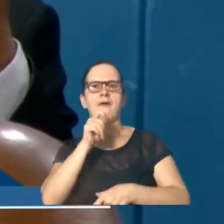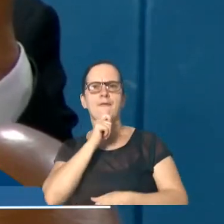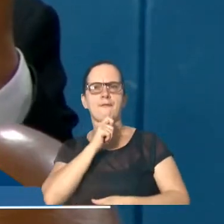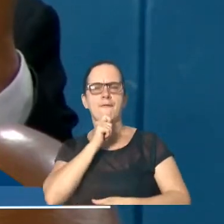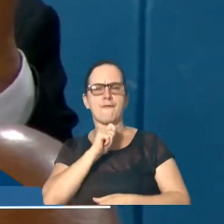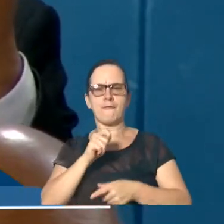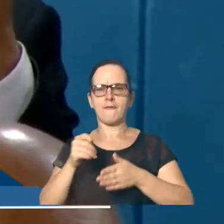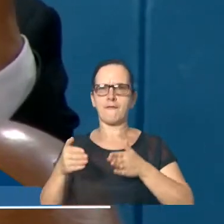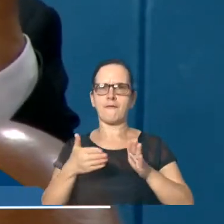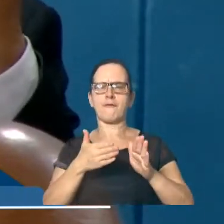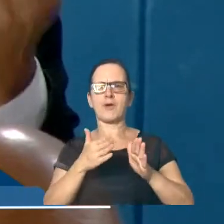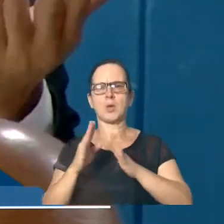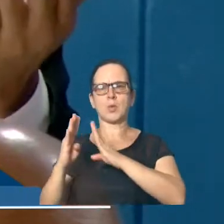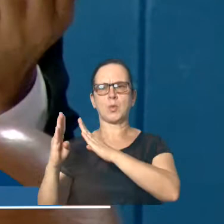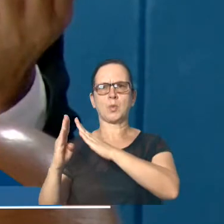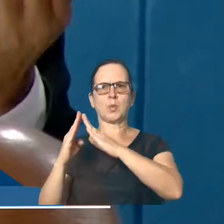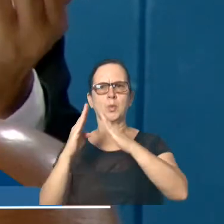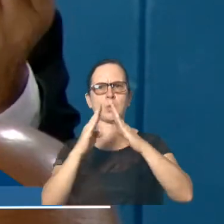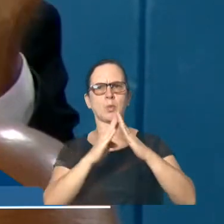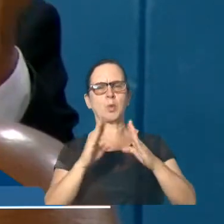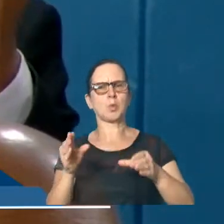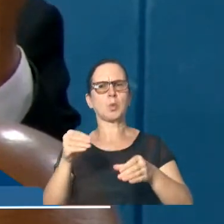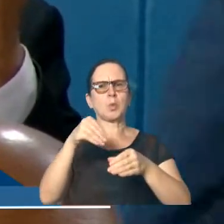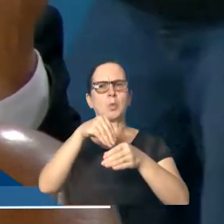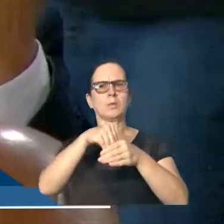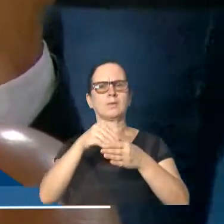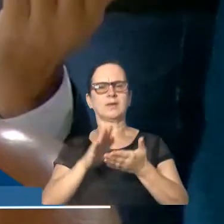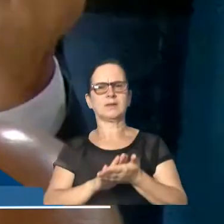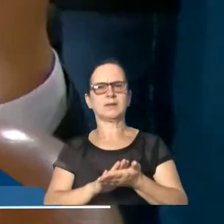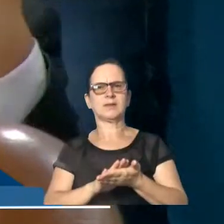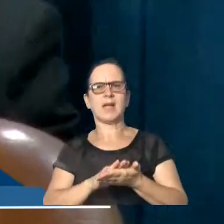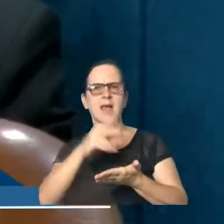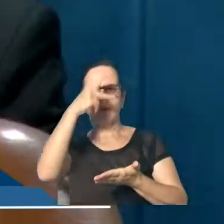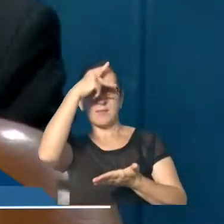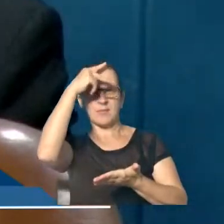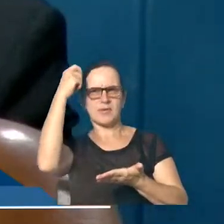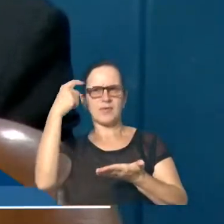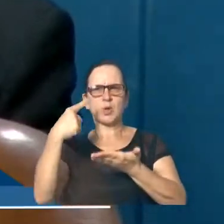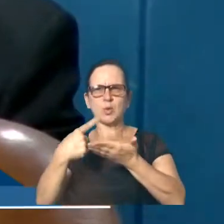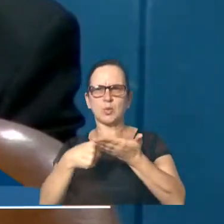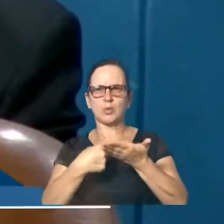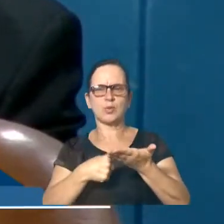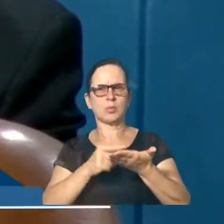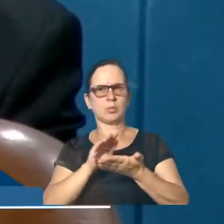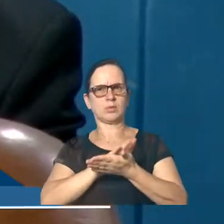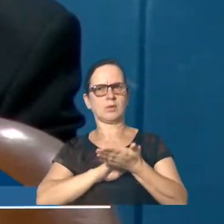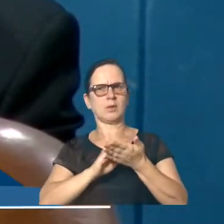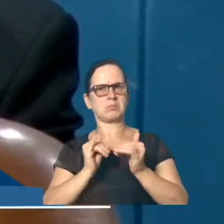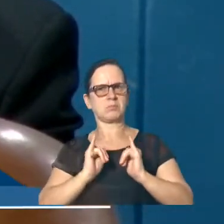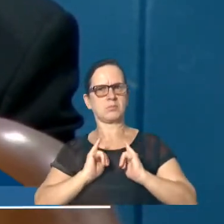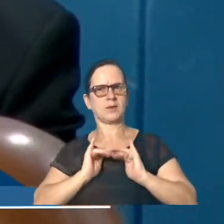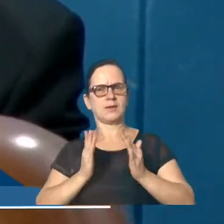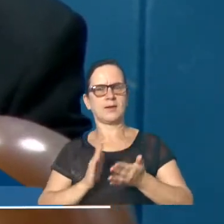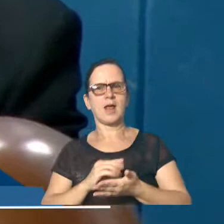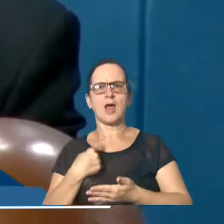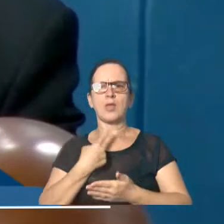que comportasse e abrigasse a todos. Se ele não cumpre a palavra dele, vai cumprir a nossa? Porque quando nós aprovamos um requerimento,